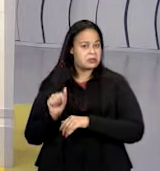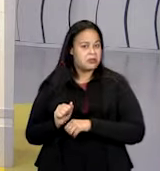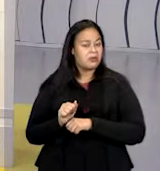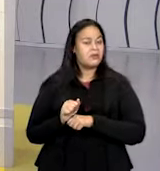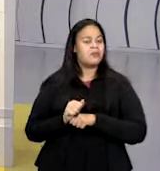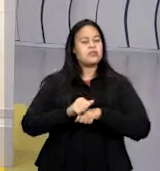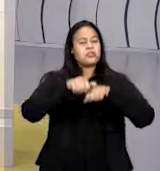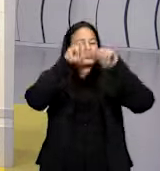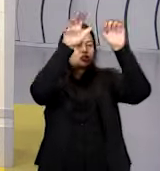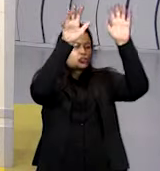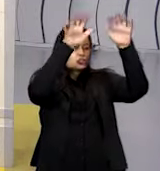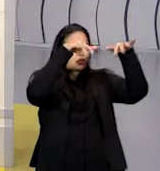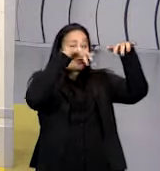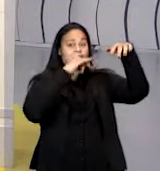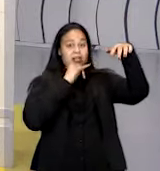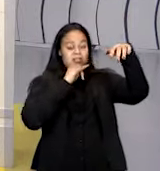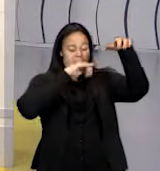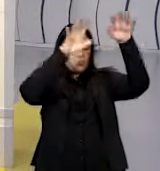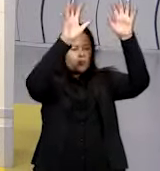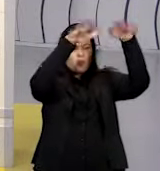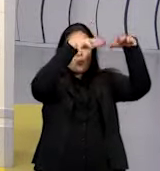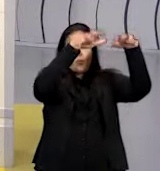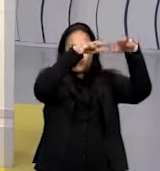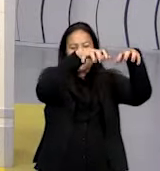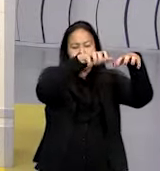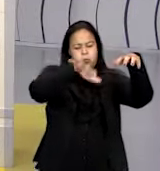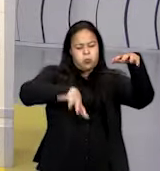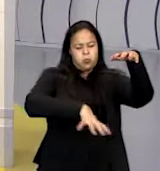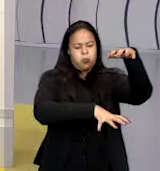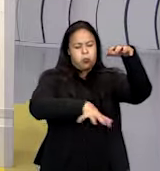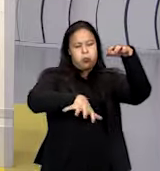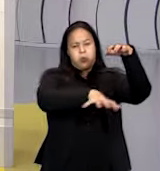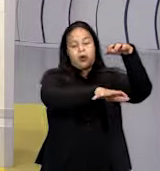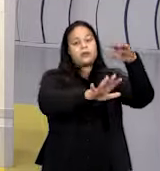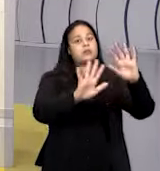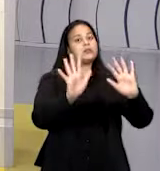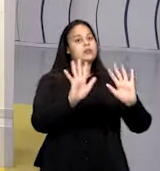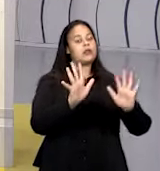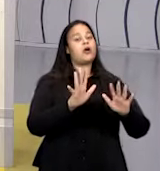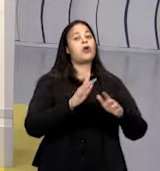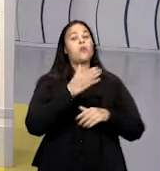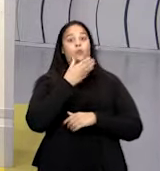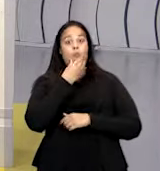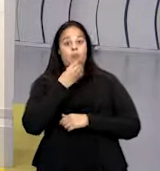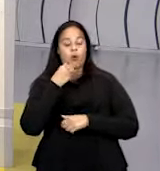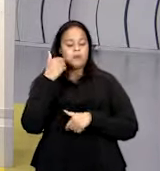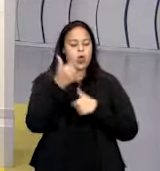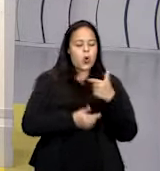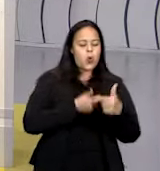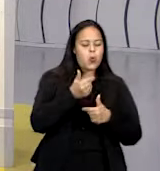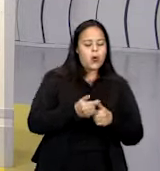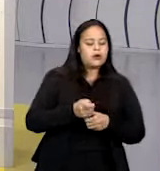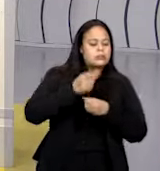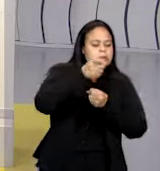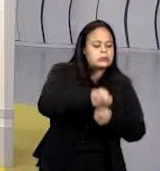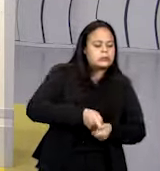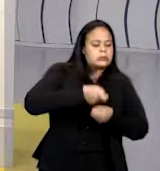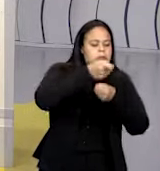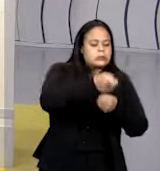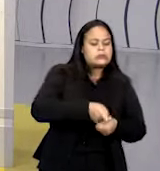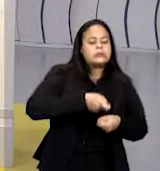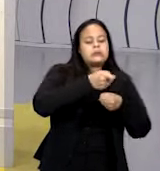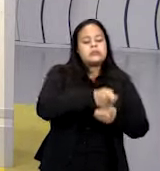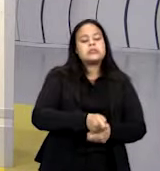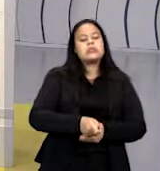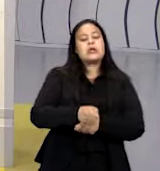quando chove, né, nas temporadas de chuva. É um alagamento produzido pelo homem, que